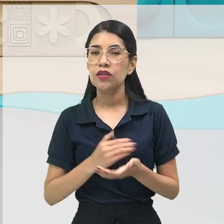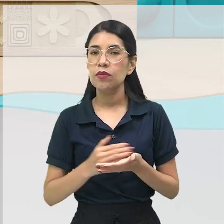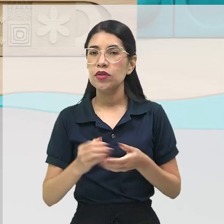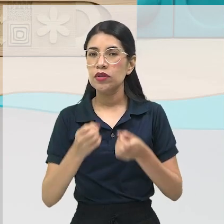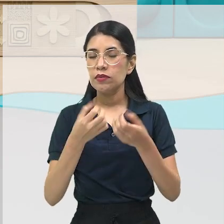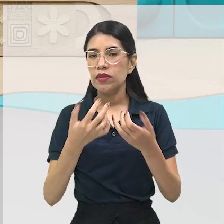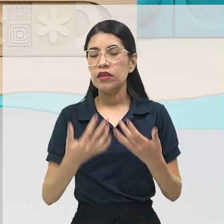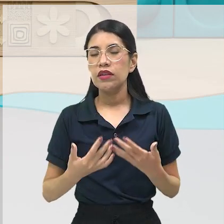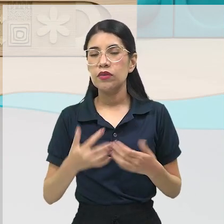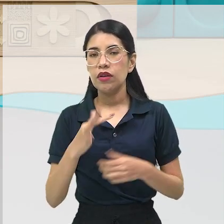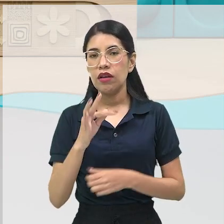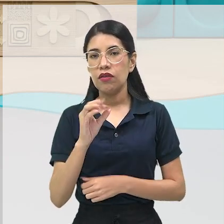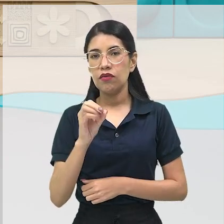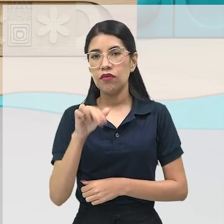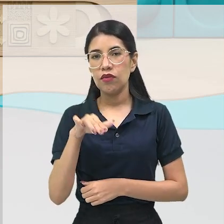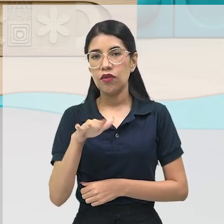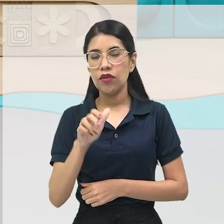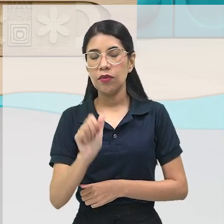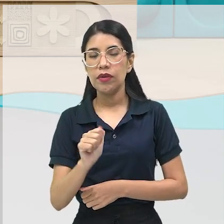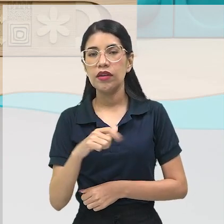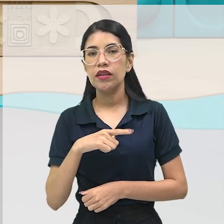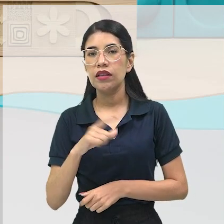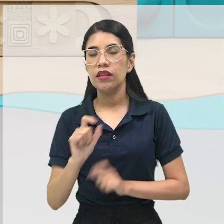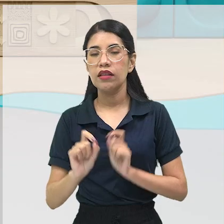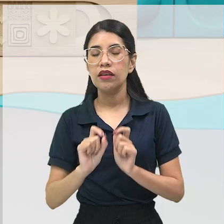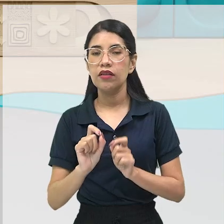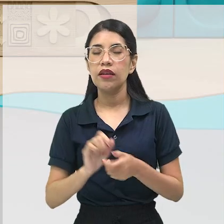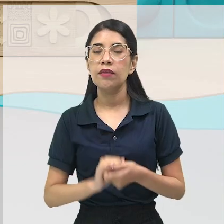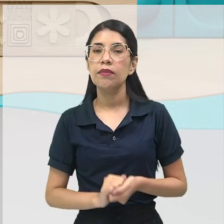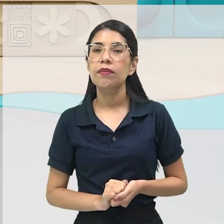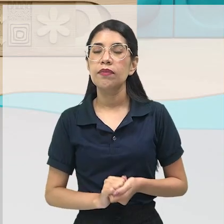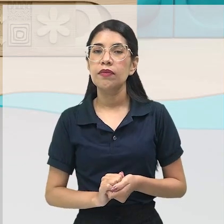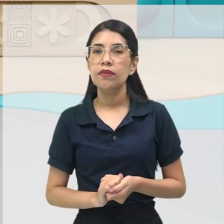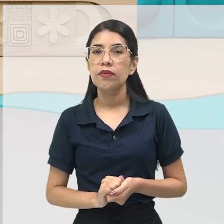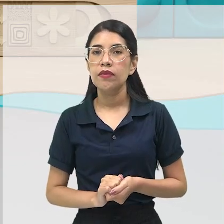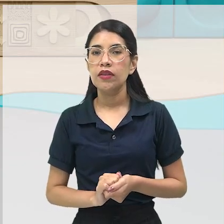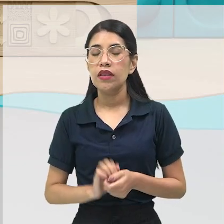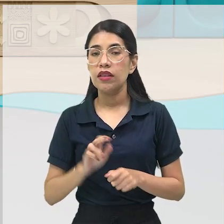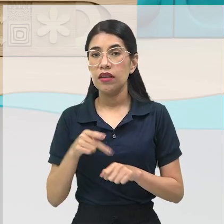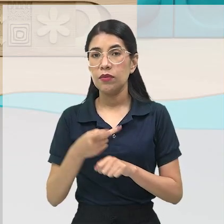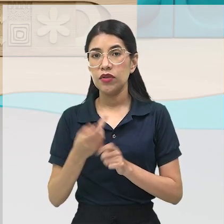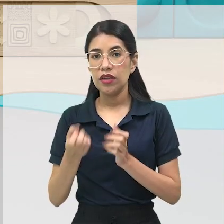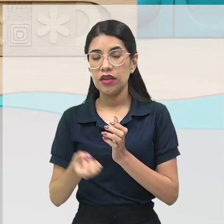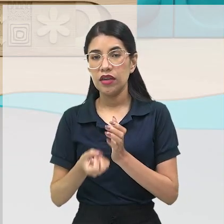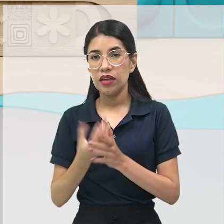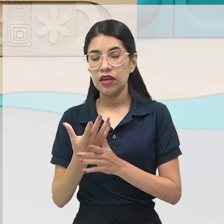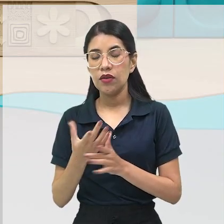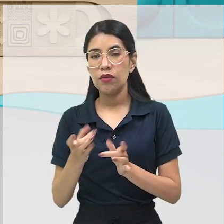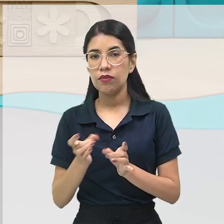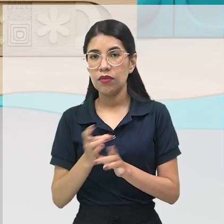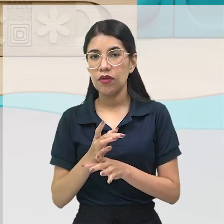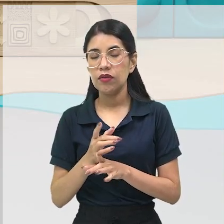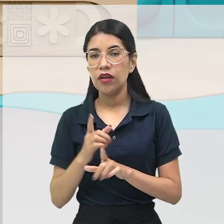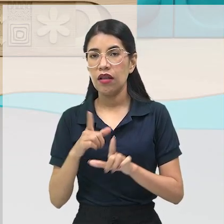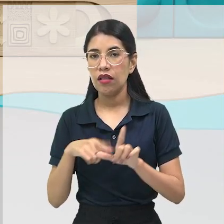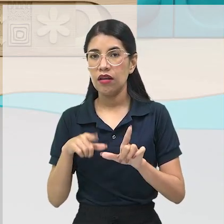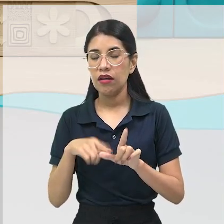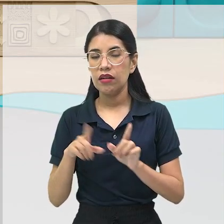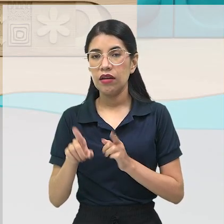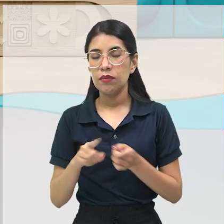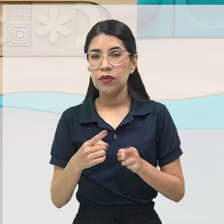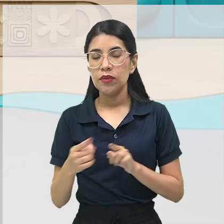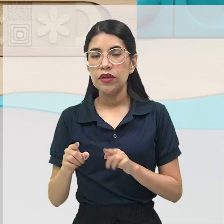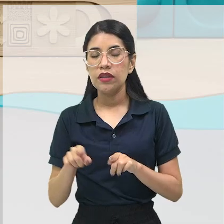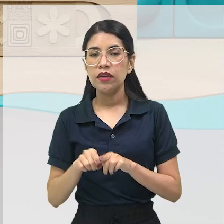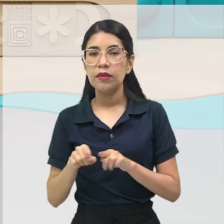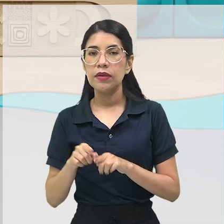começou falando da forma. Mas essa forma, ela leva a gente a entender que depois que ele cria a música, o compositor, vai trazer